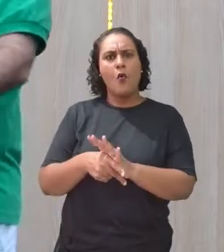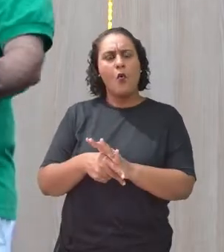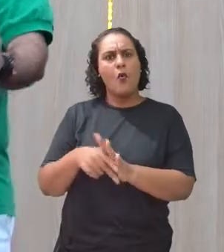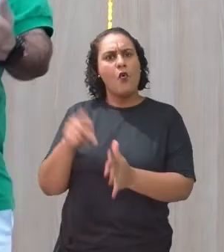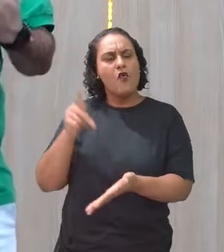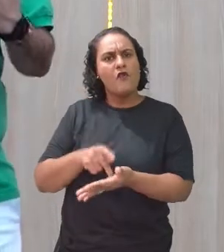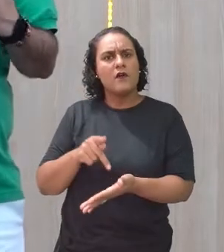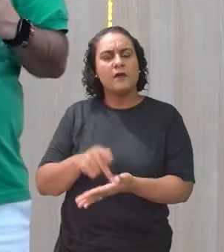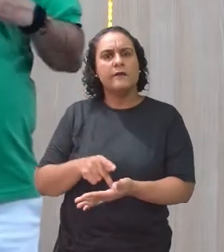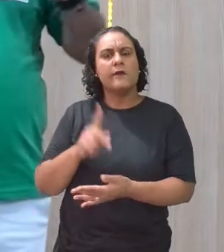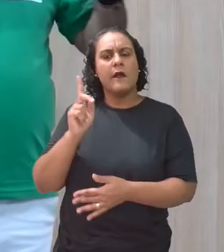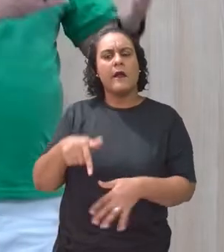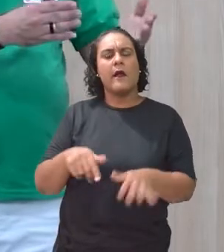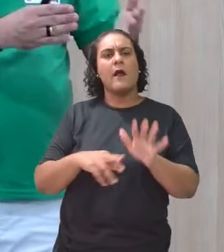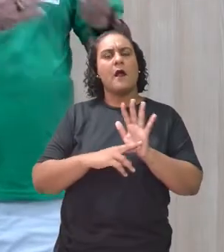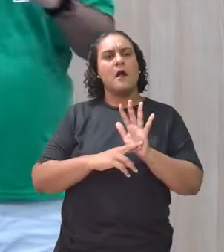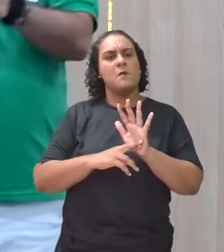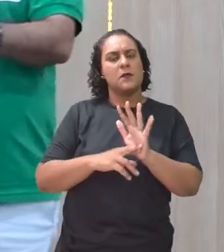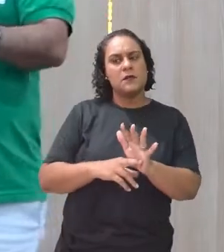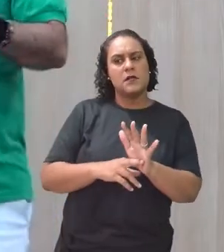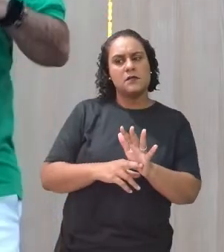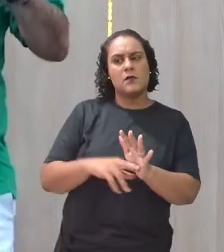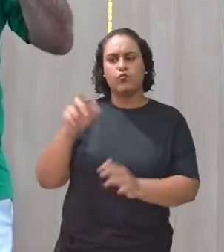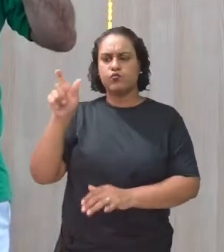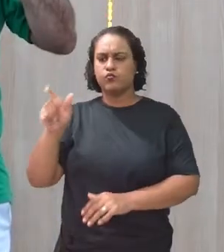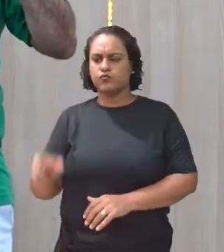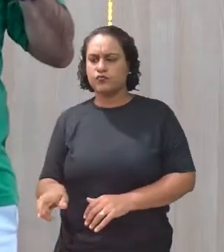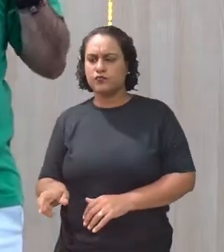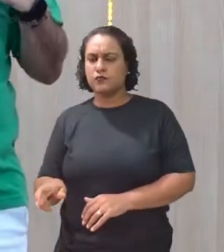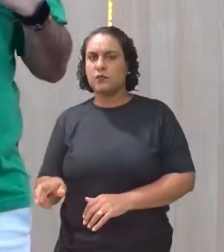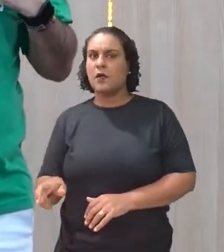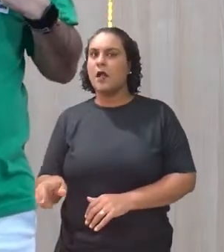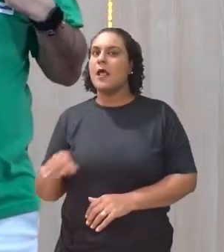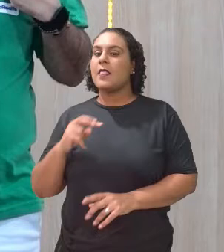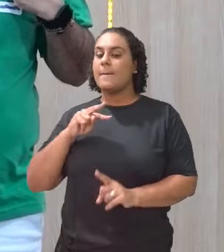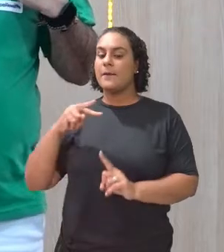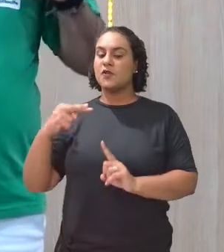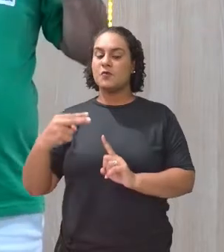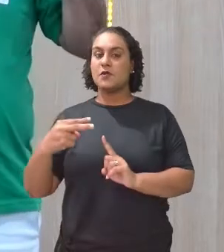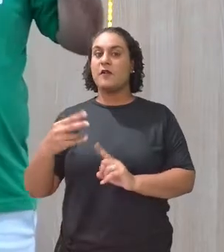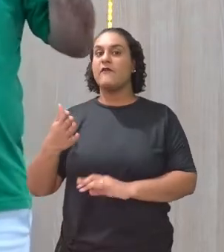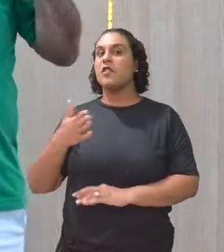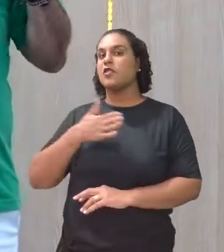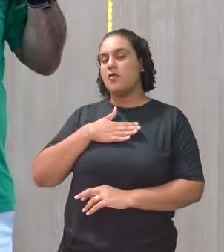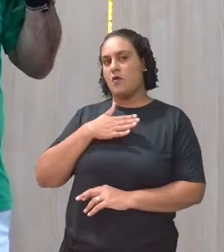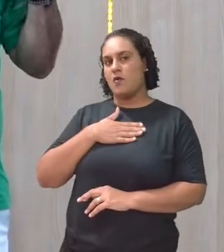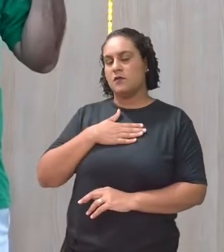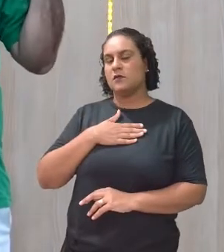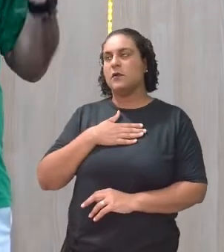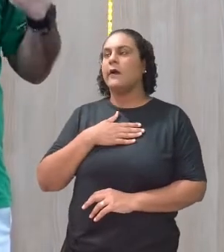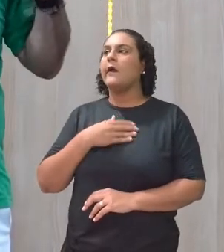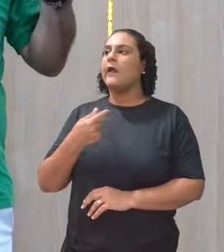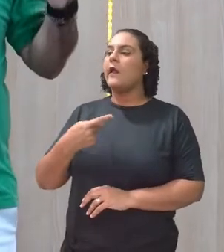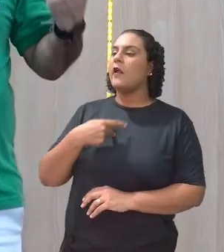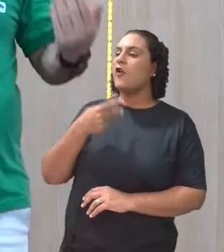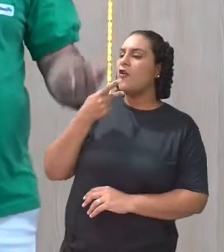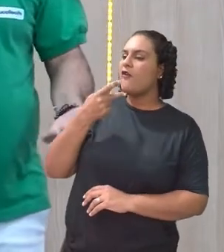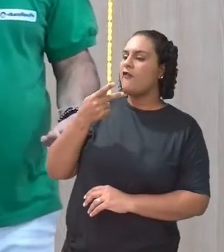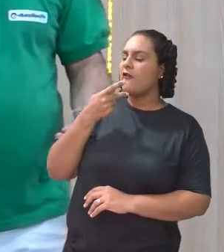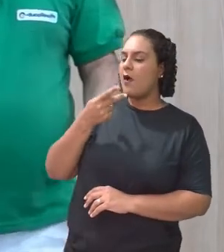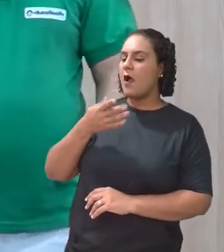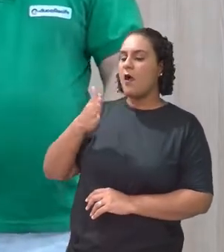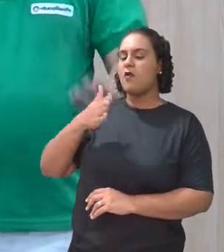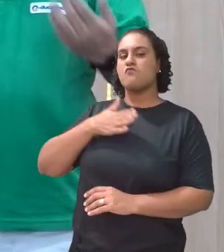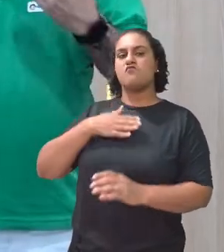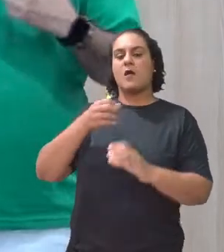Ou seja, é uma representação dele ou dela a partir do nosso olhar. Quando eu falo a respeito de mim